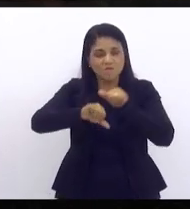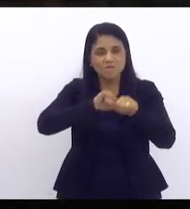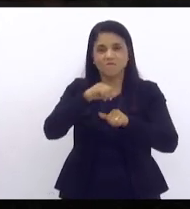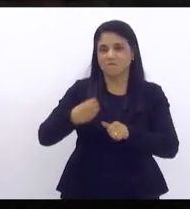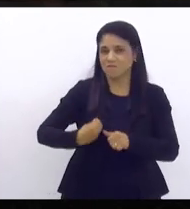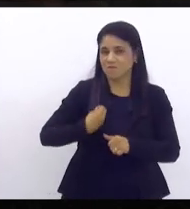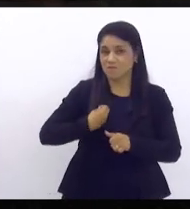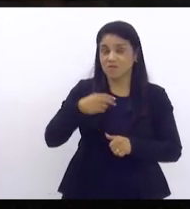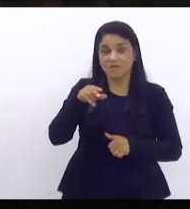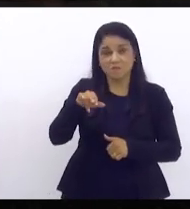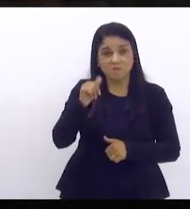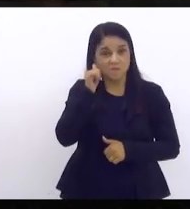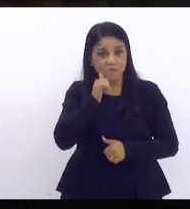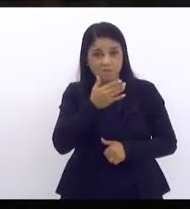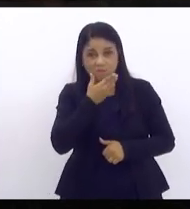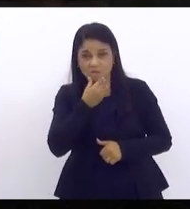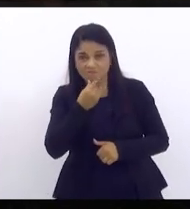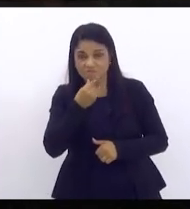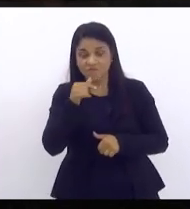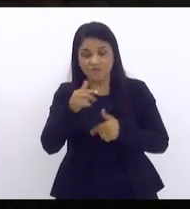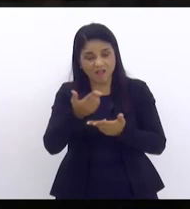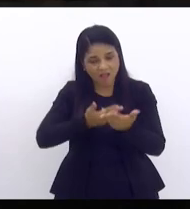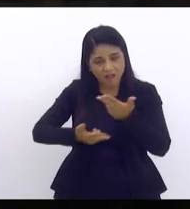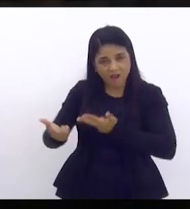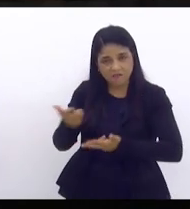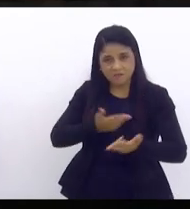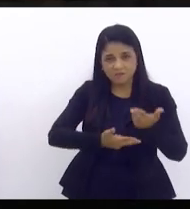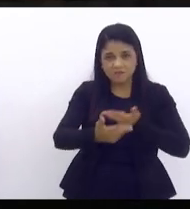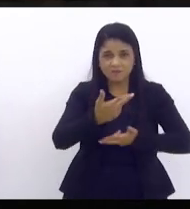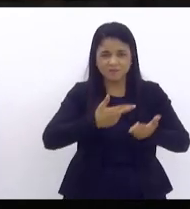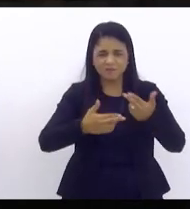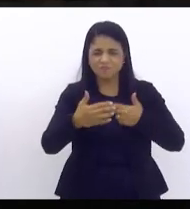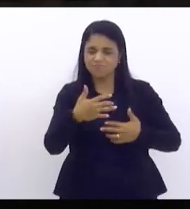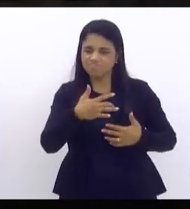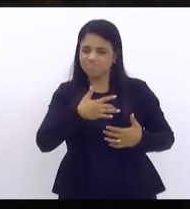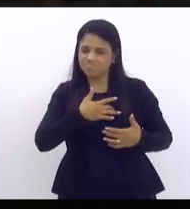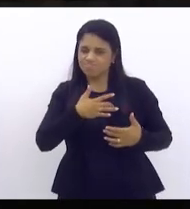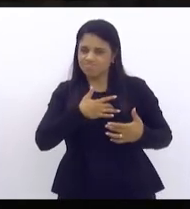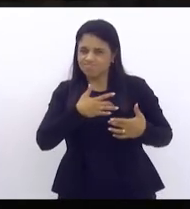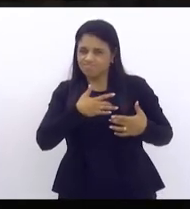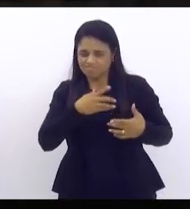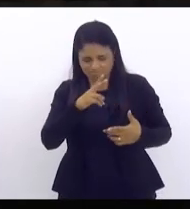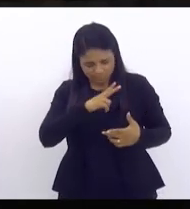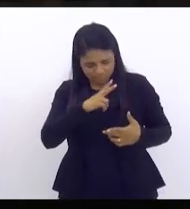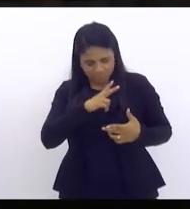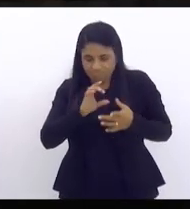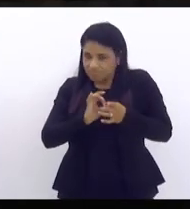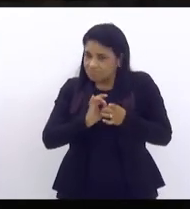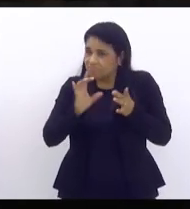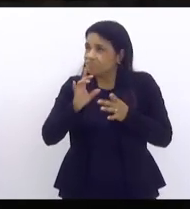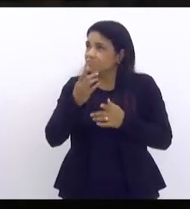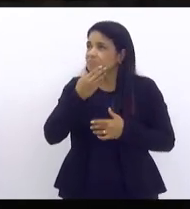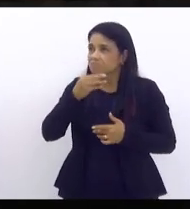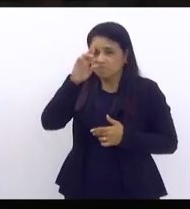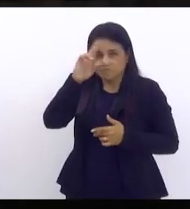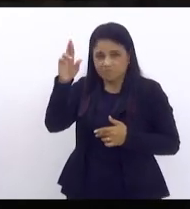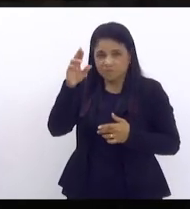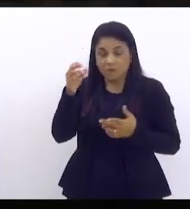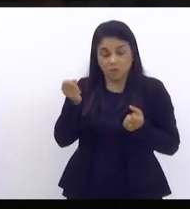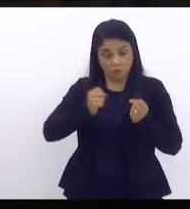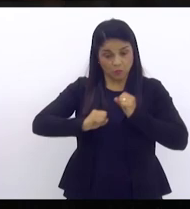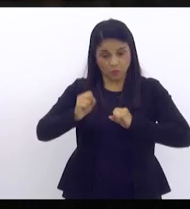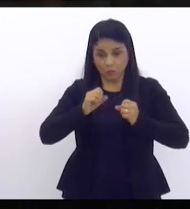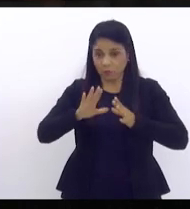irmãs conseguiram, por intermédio desse relacionamento íntimo e libertador com o Senhor, sair de suas angústias